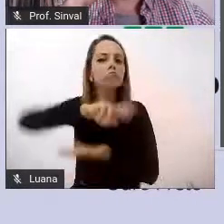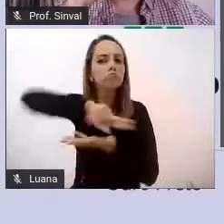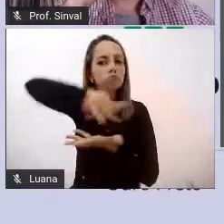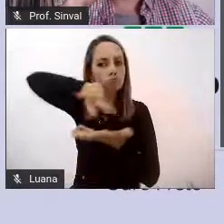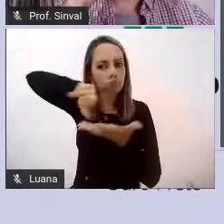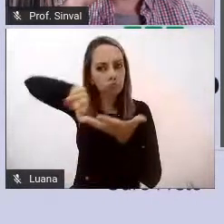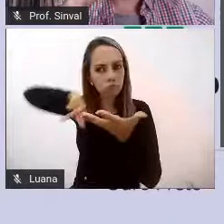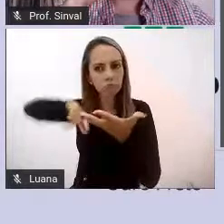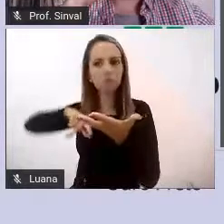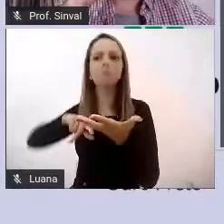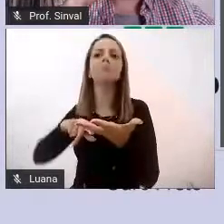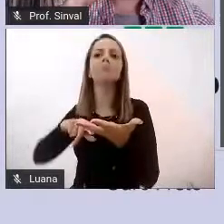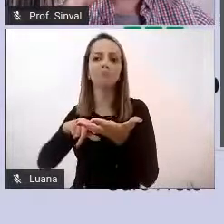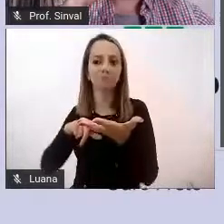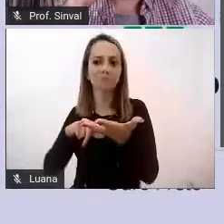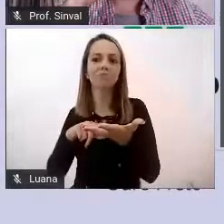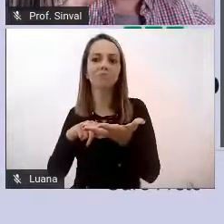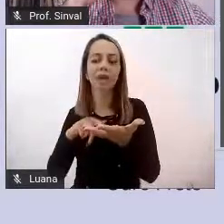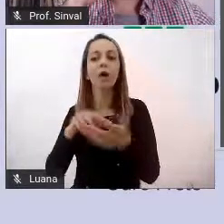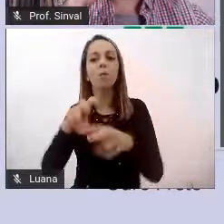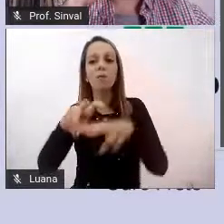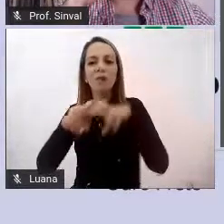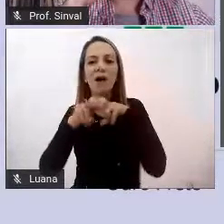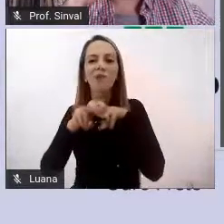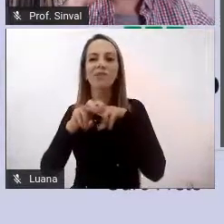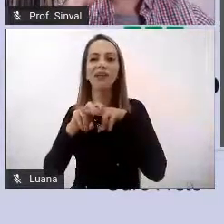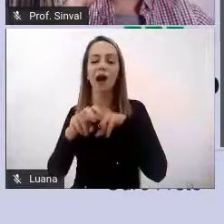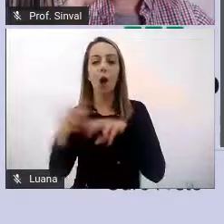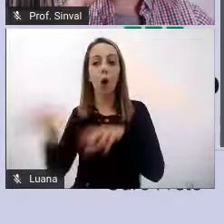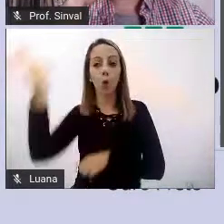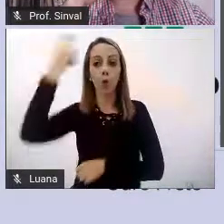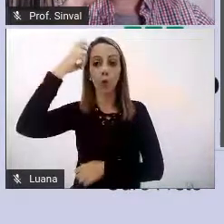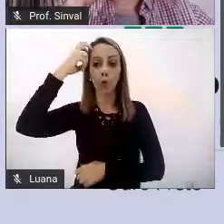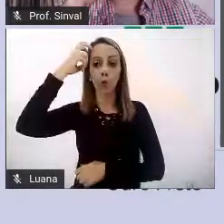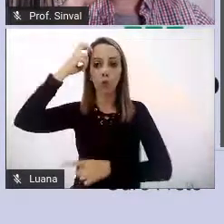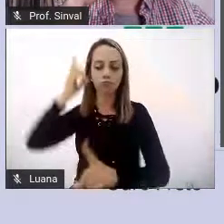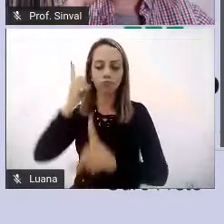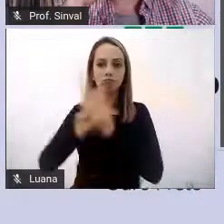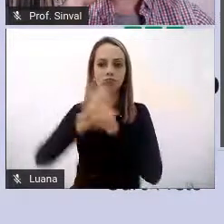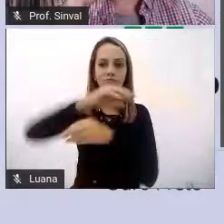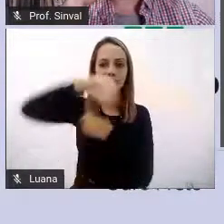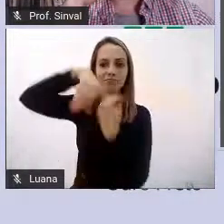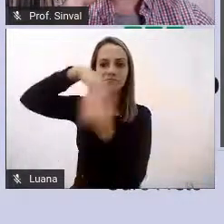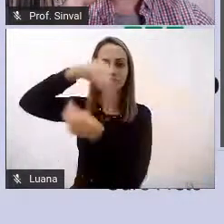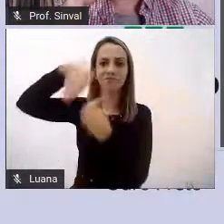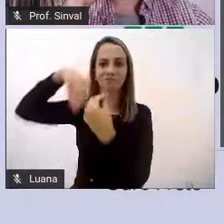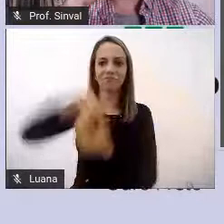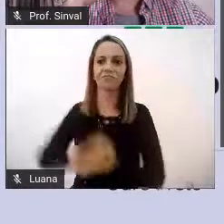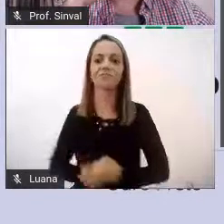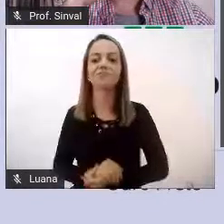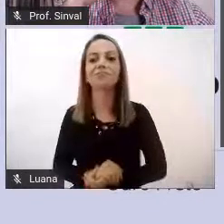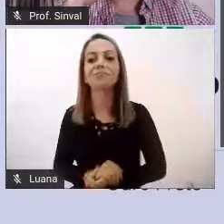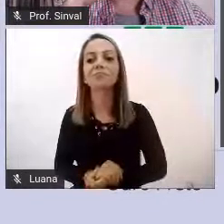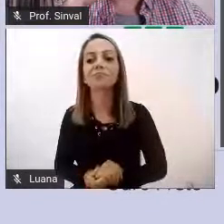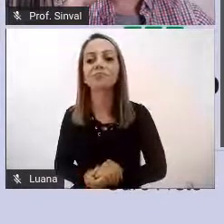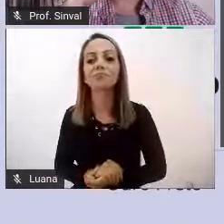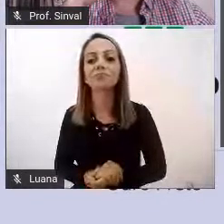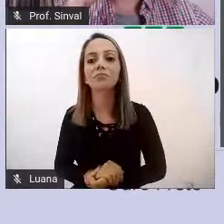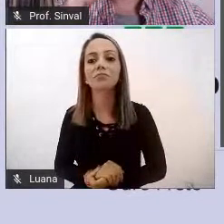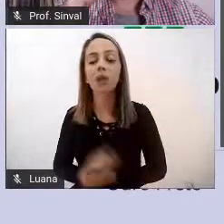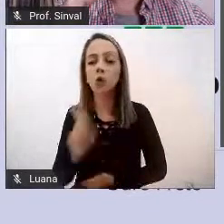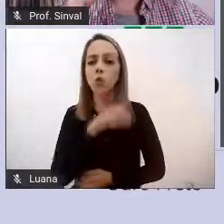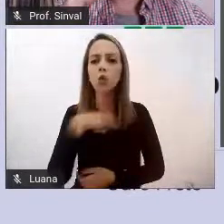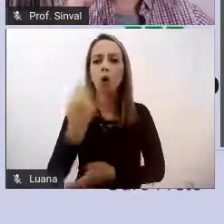fruto desses encontros de cultura. Pode passar, por favor, Lua. Então, a gente começa a ver,